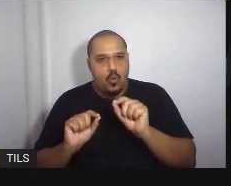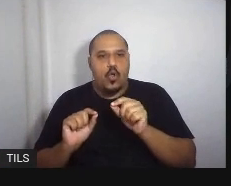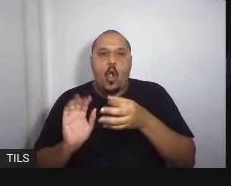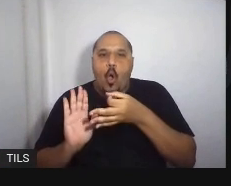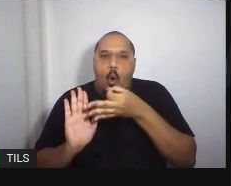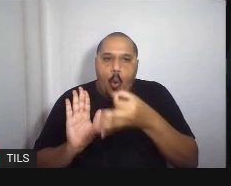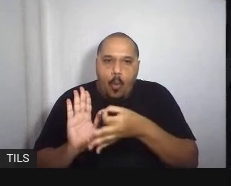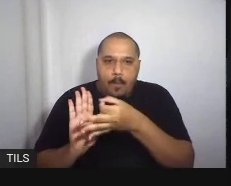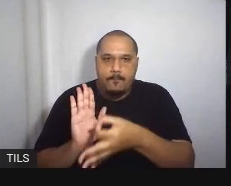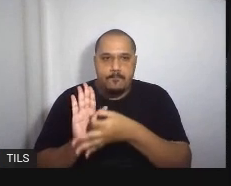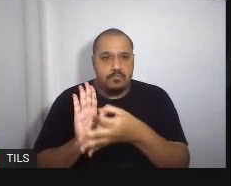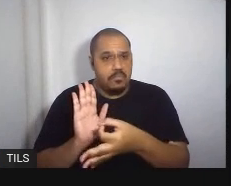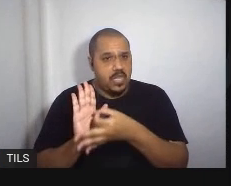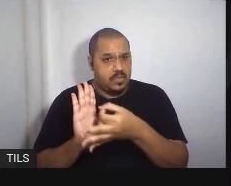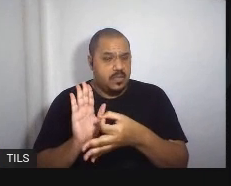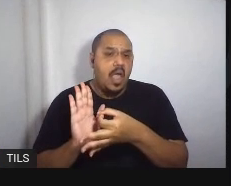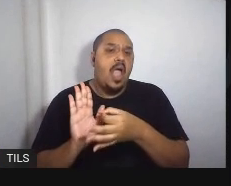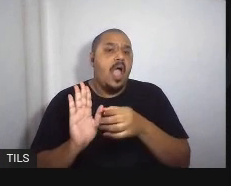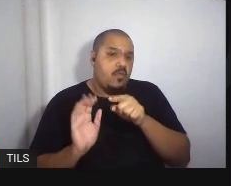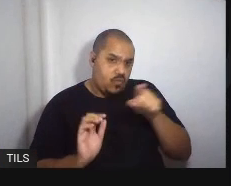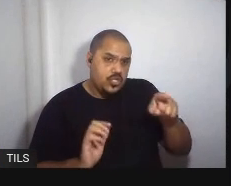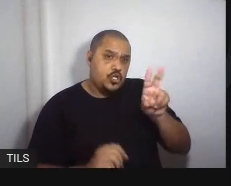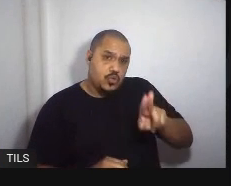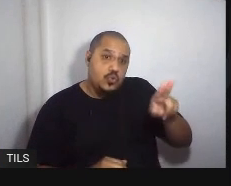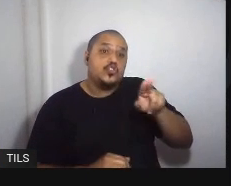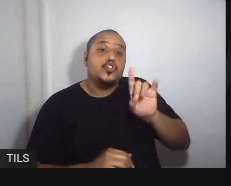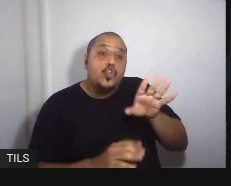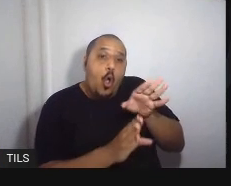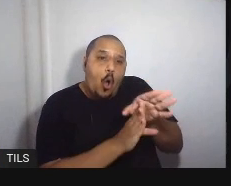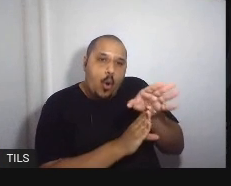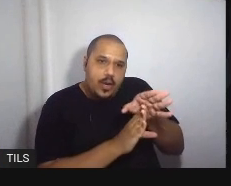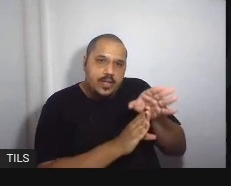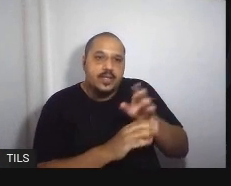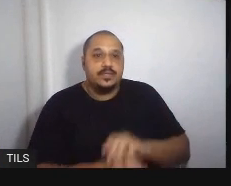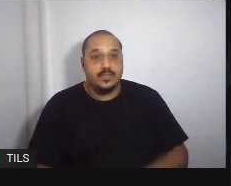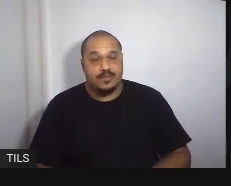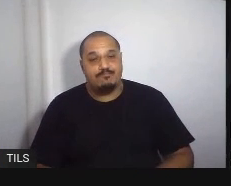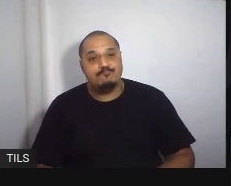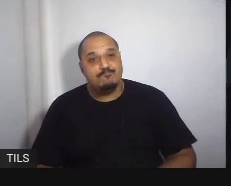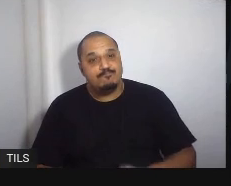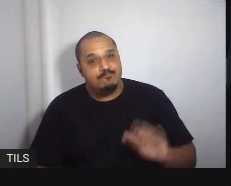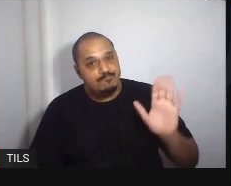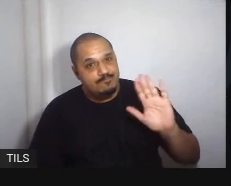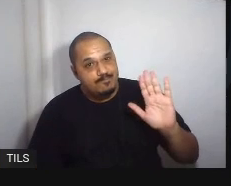orientações quanto à semana. Então, muito obrigada a todos e boa semana de monitoria.